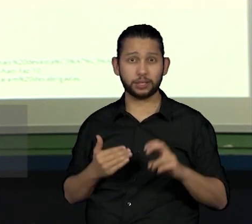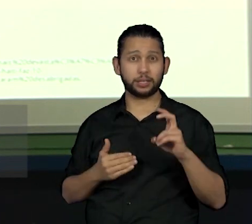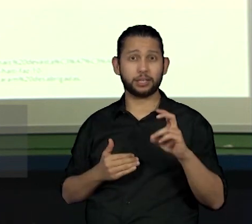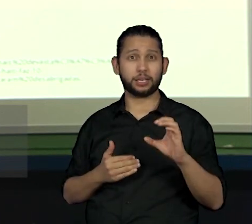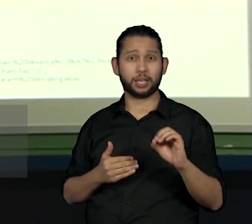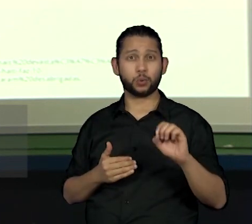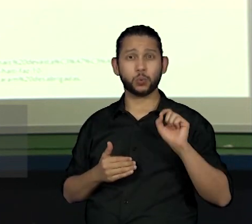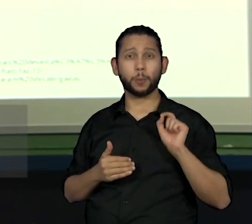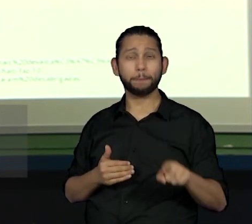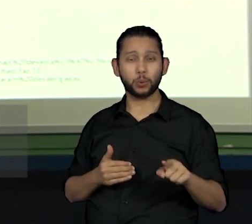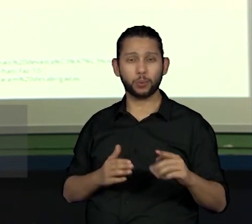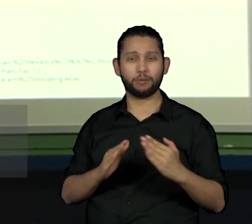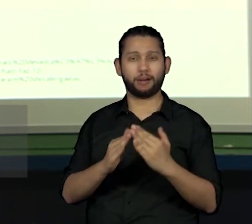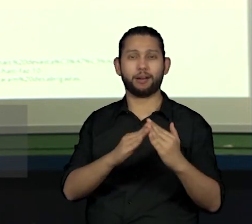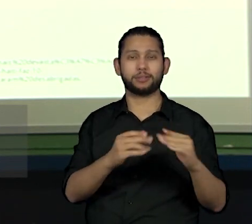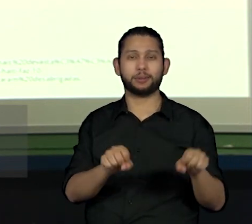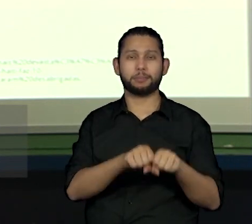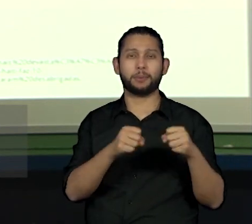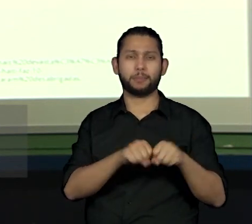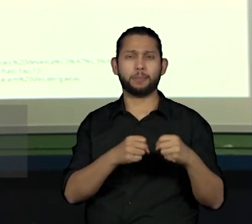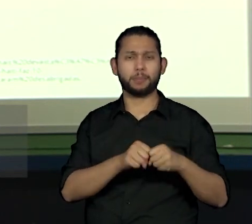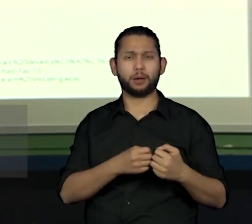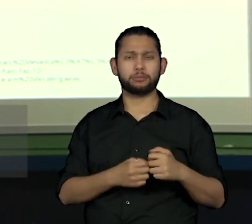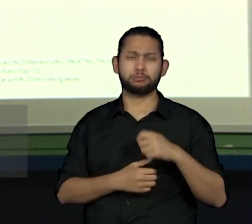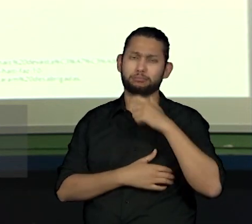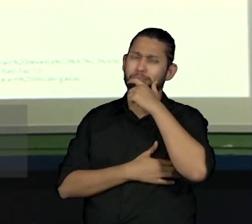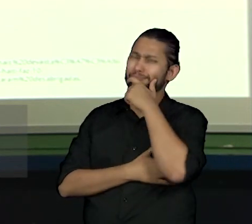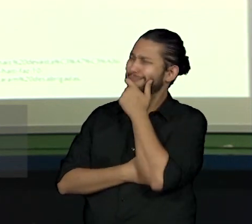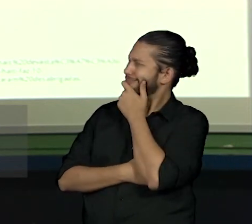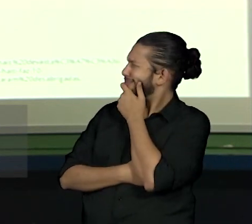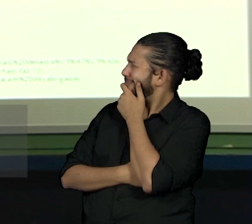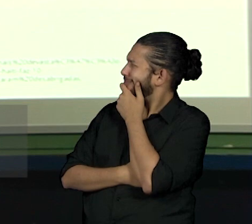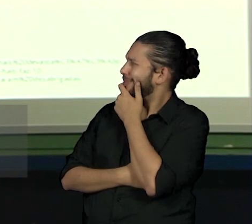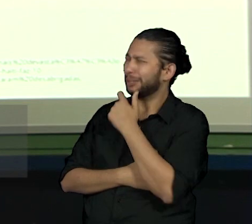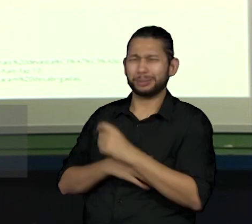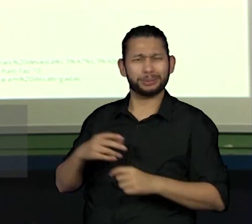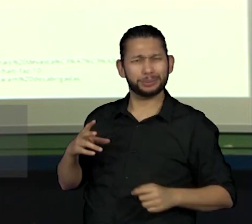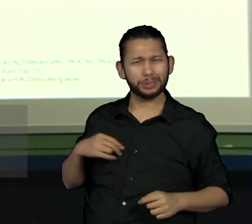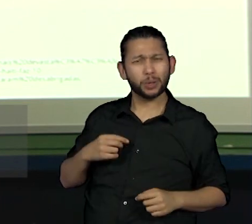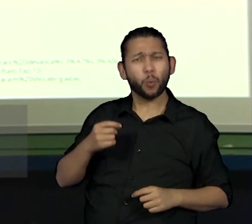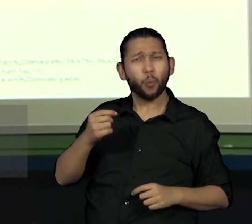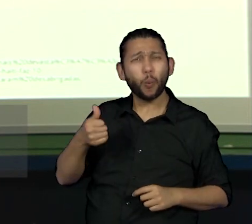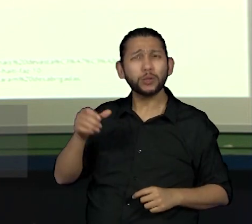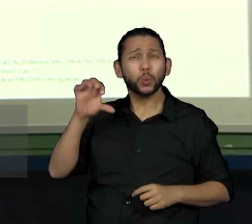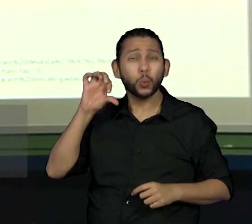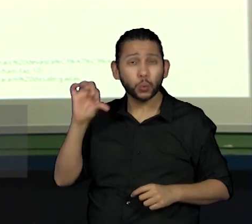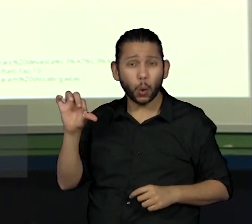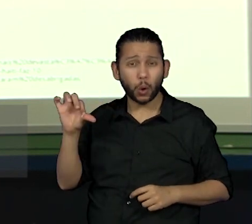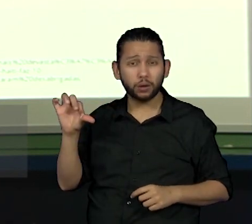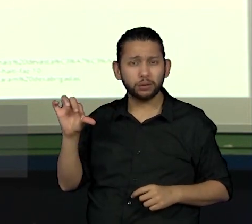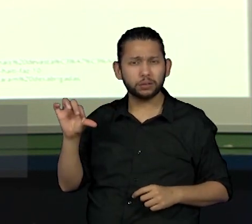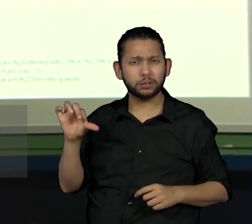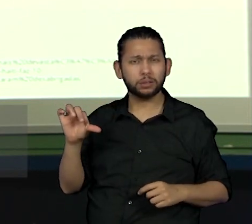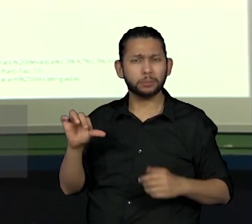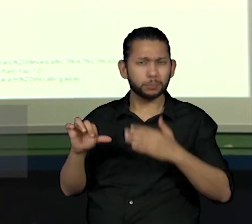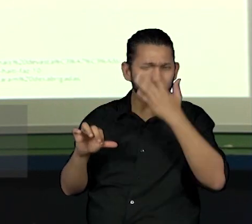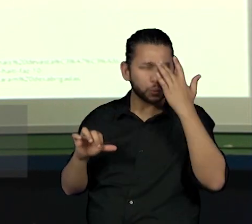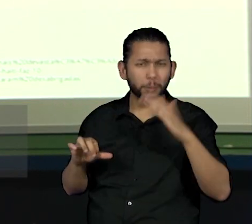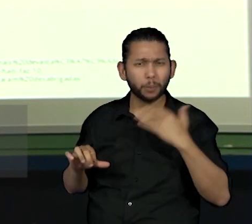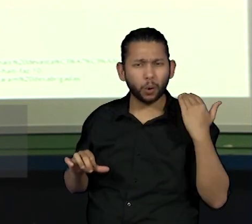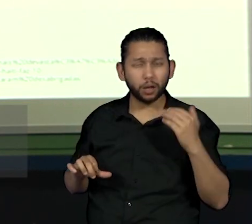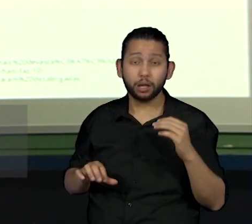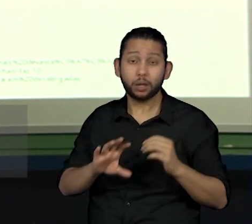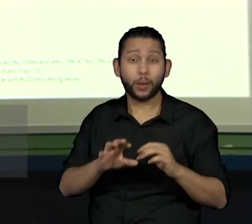danificadas. Ou seja, um terremoto de quase 9 graus e teve um número de mortes